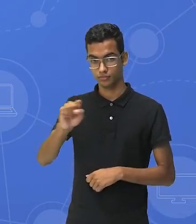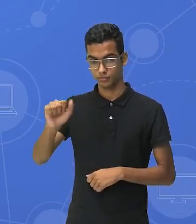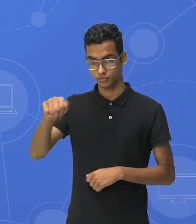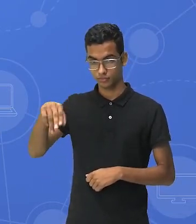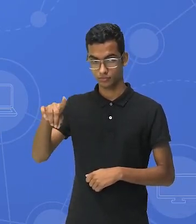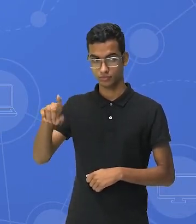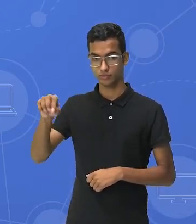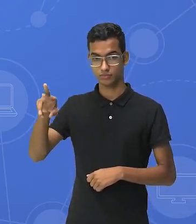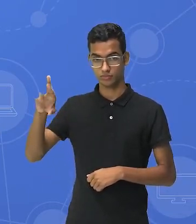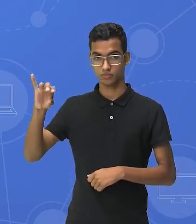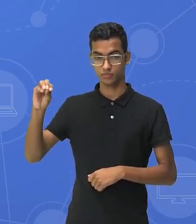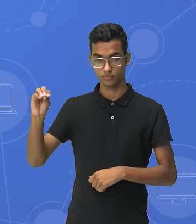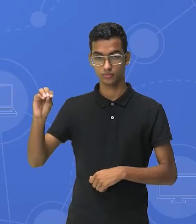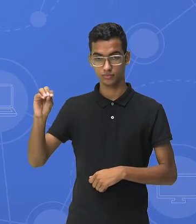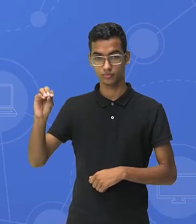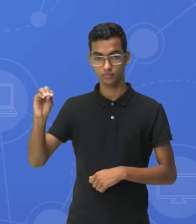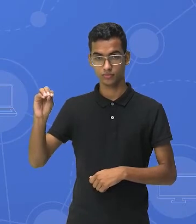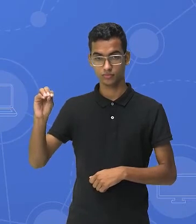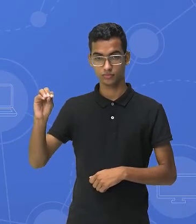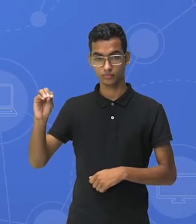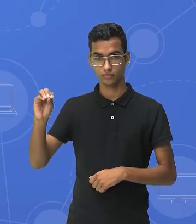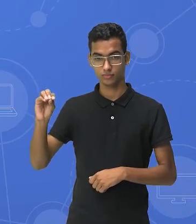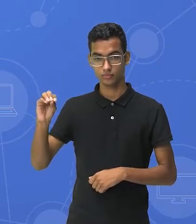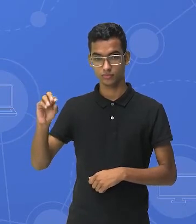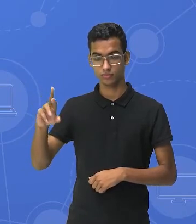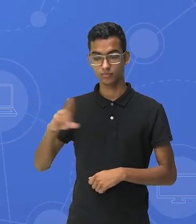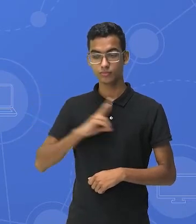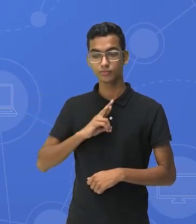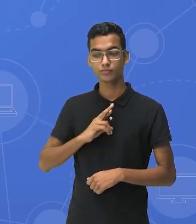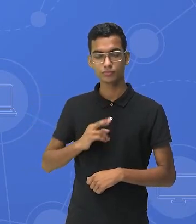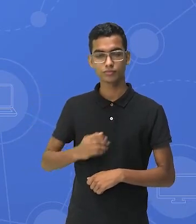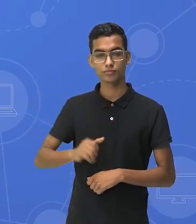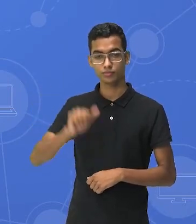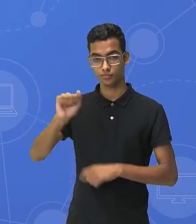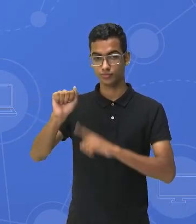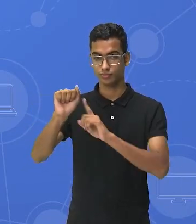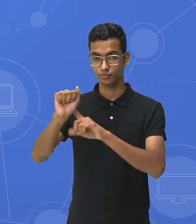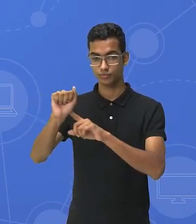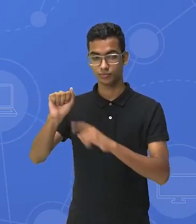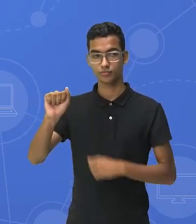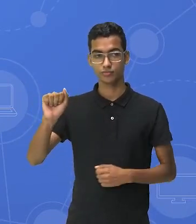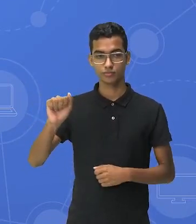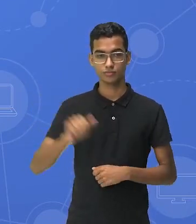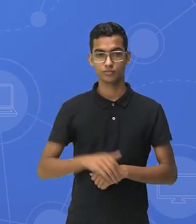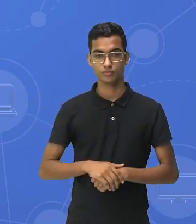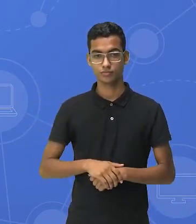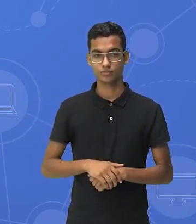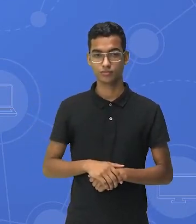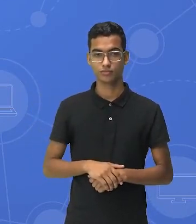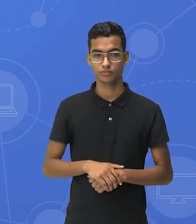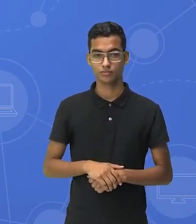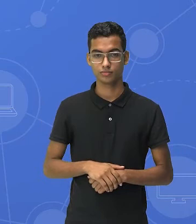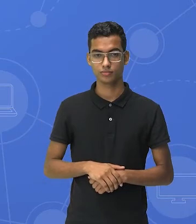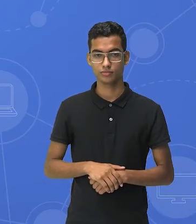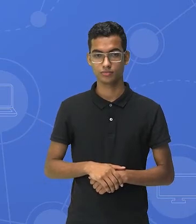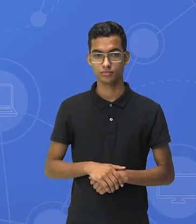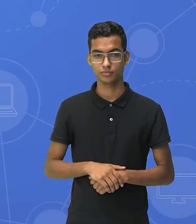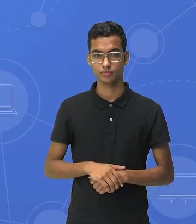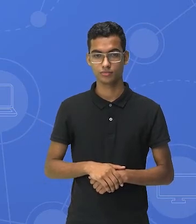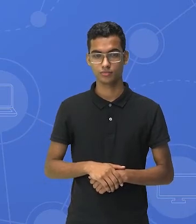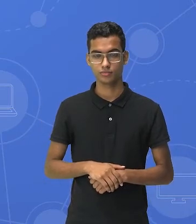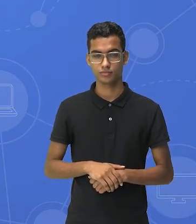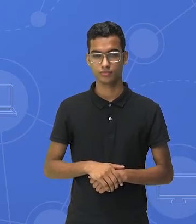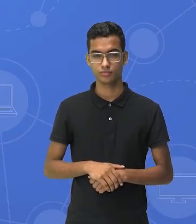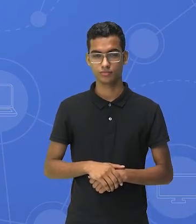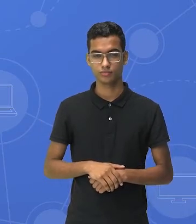Souza. Questão 1, letra A também. Vamos ver. Quem mais